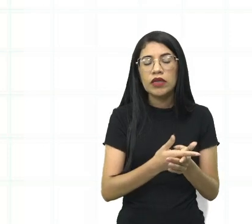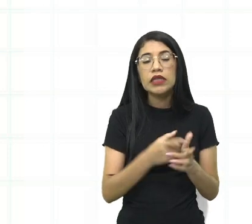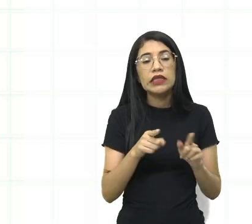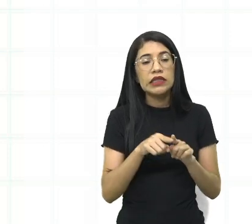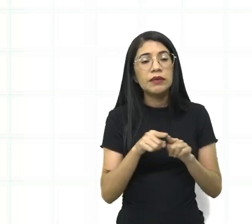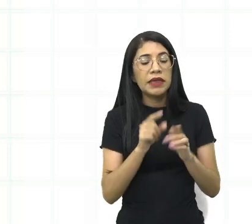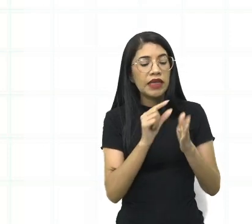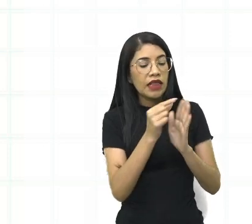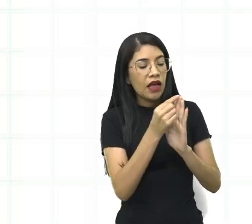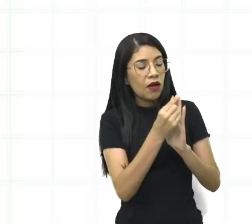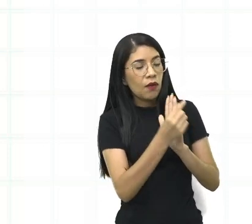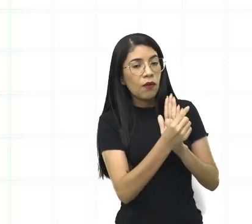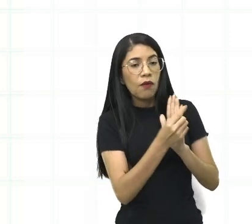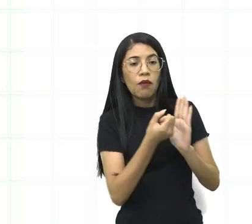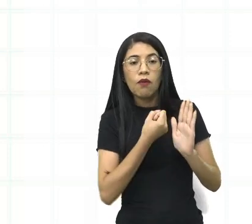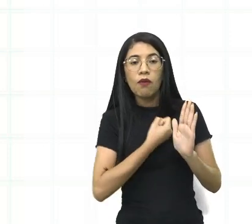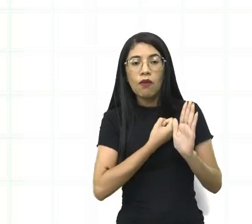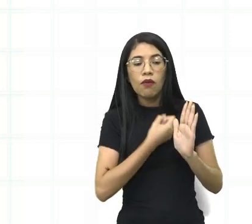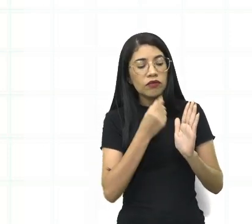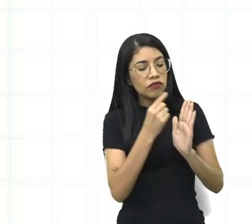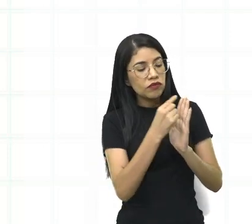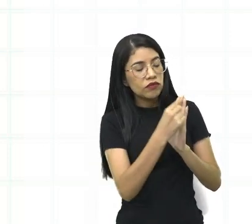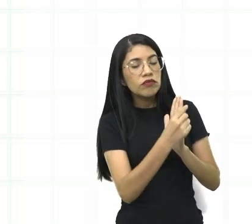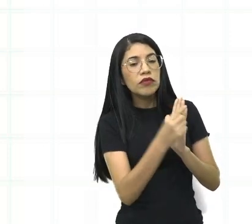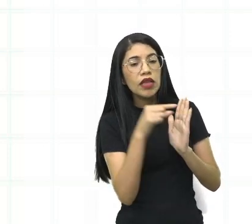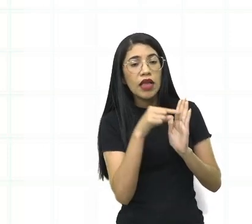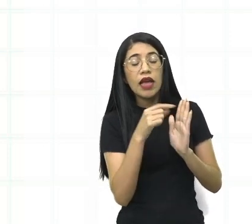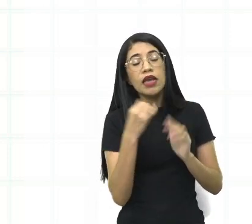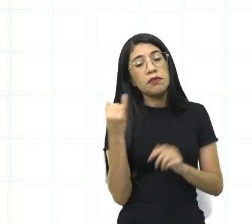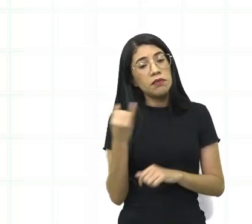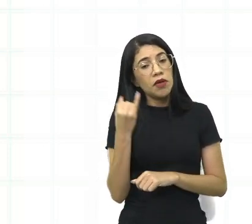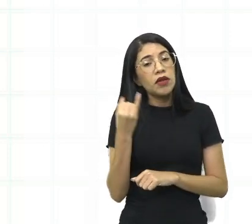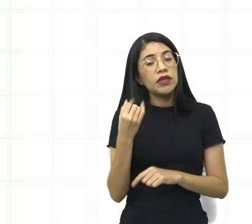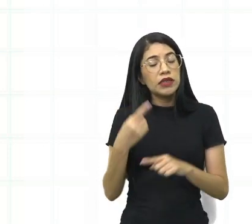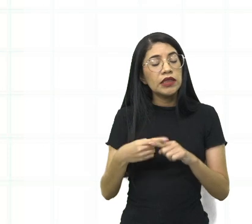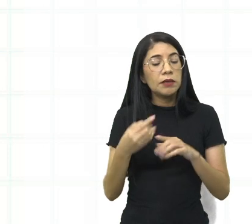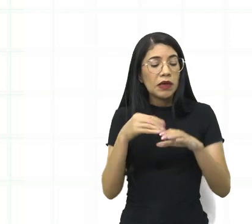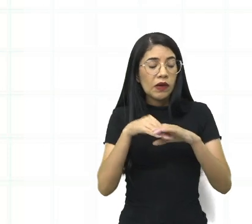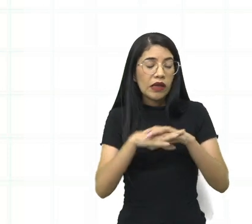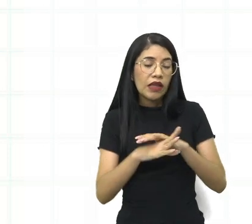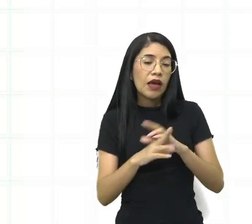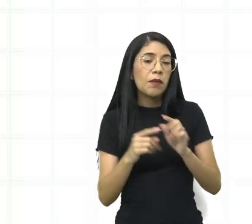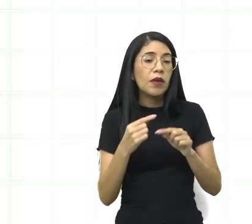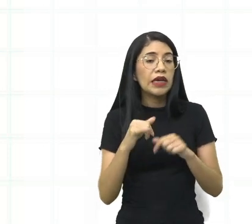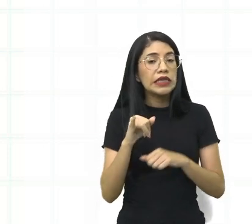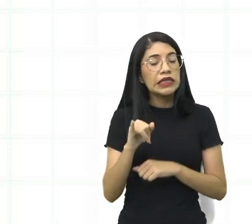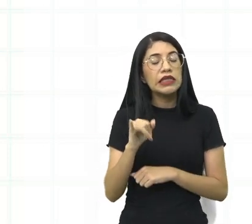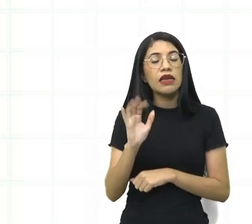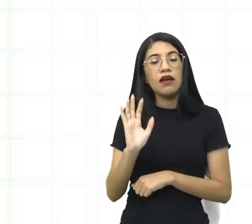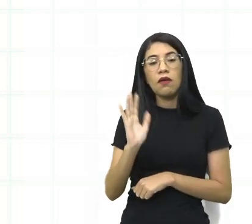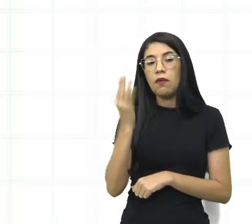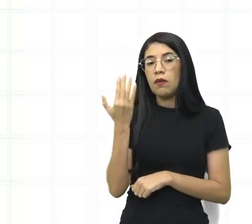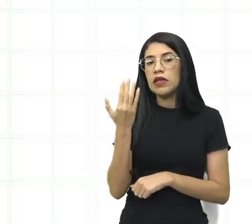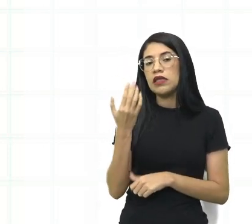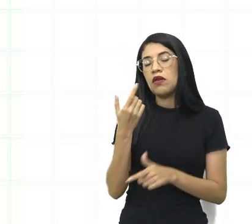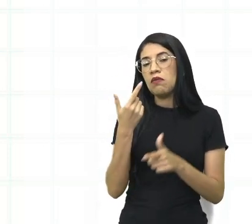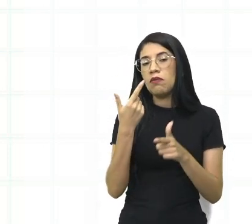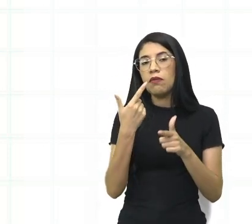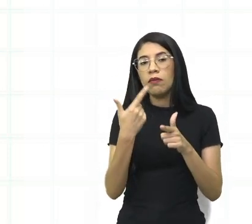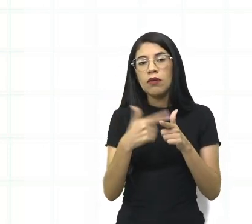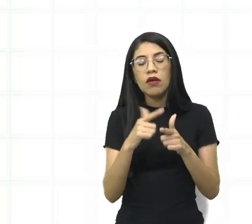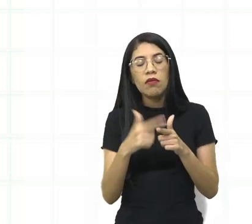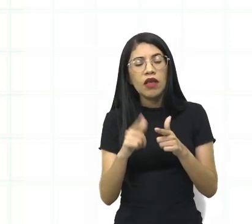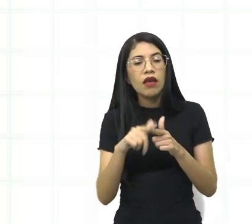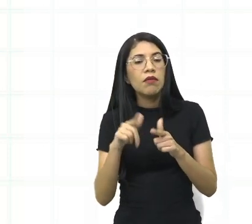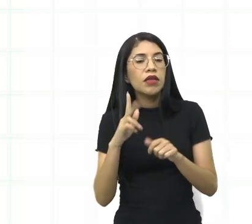um códigozinho. E esse código é super importante você guardar exatamente para isso. Se acontecer alguma avaria, algum